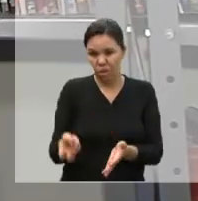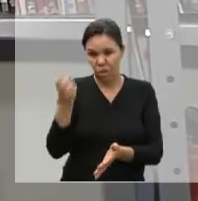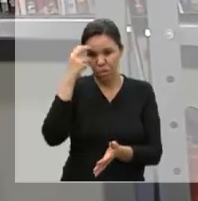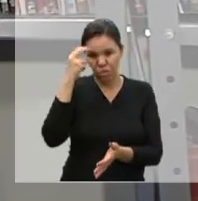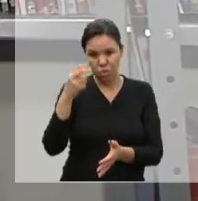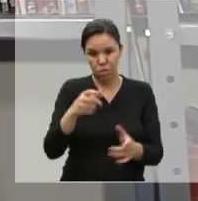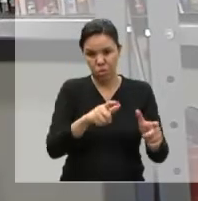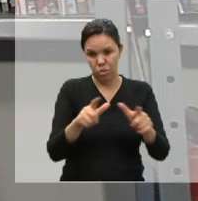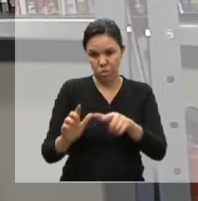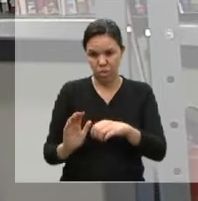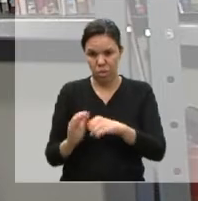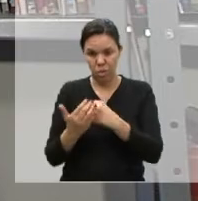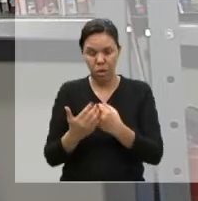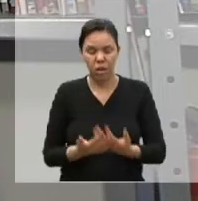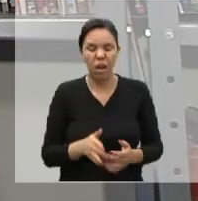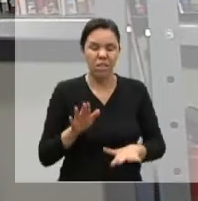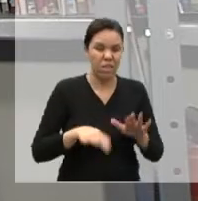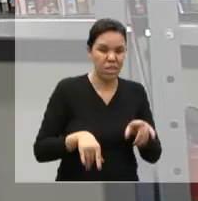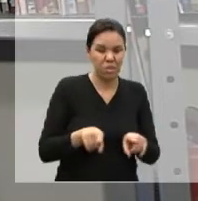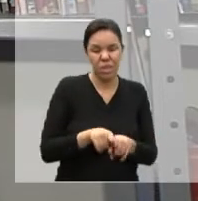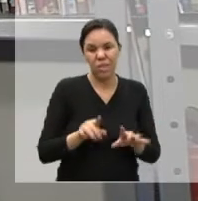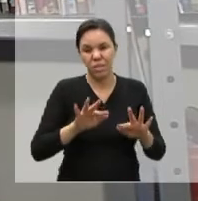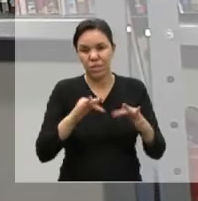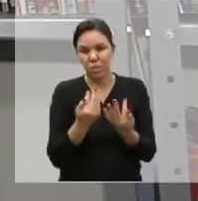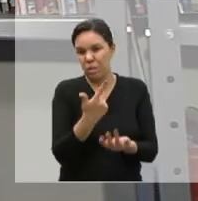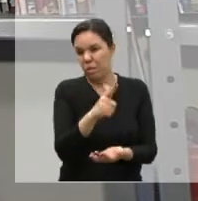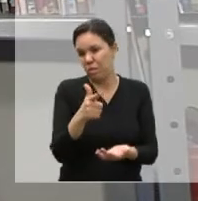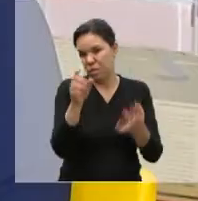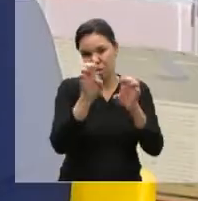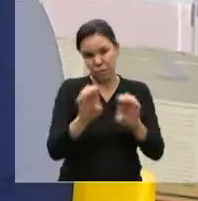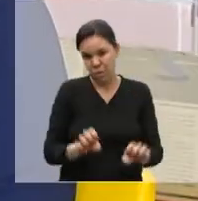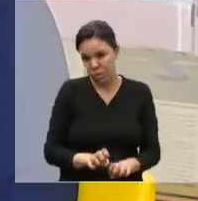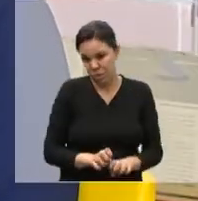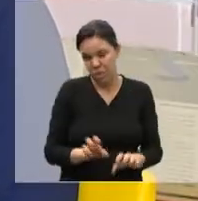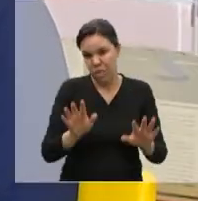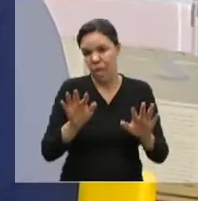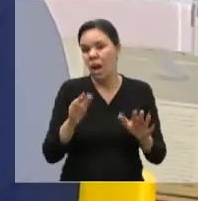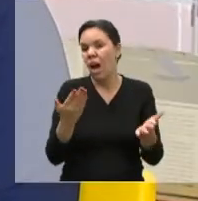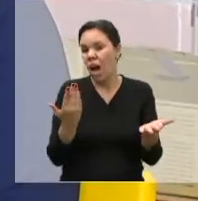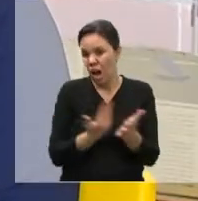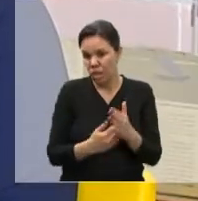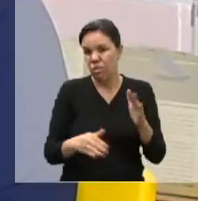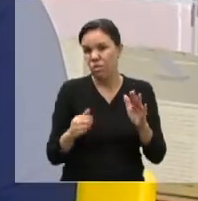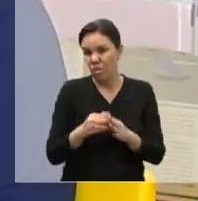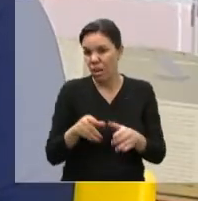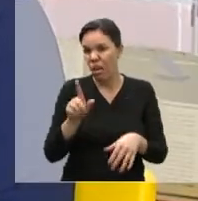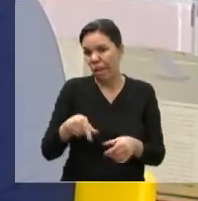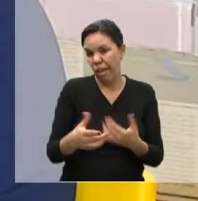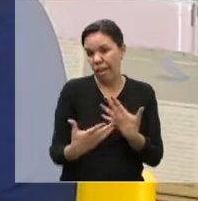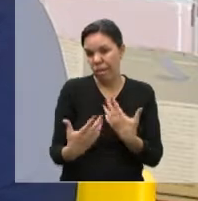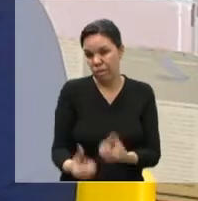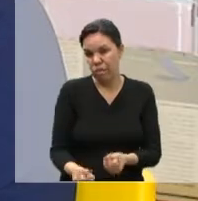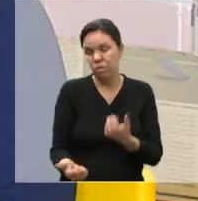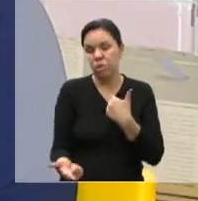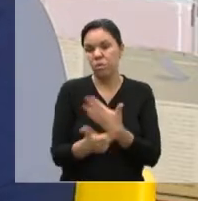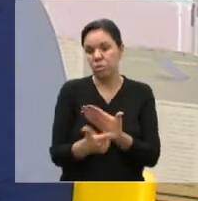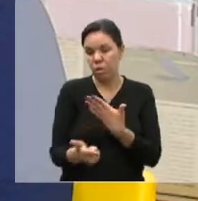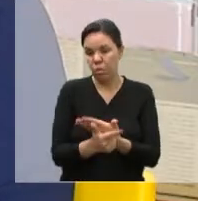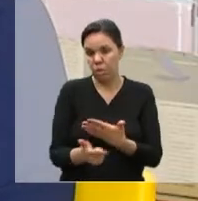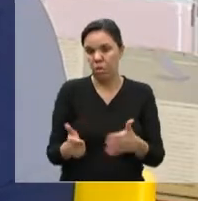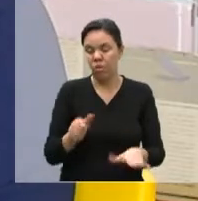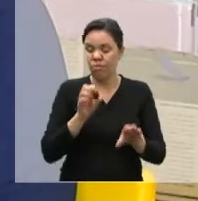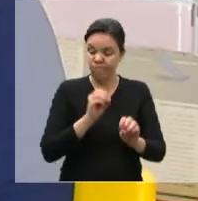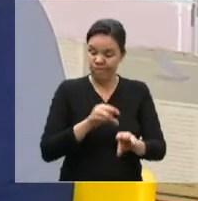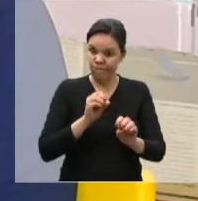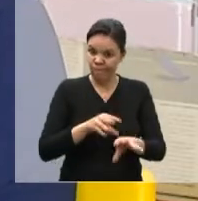e de escolarizar, né? E ganha mais uma função. Ganha mais uma função, né? Então, é uma função extremamente importante